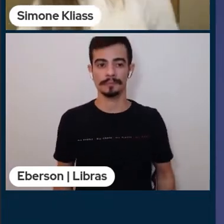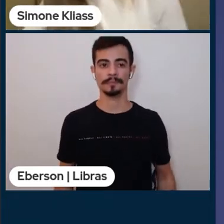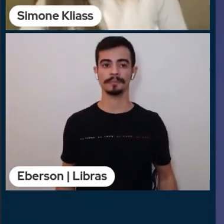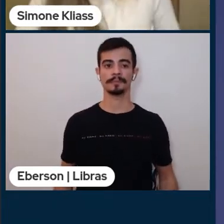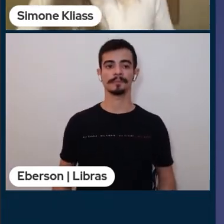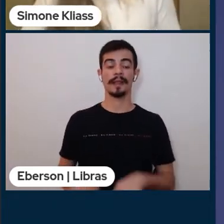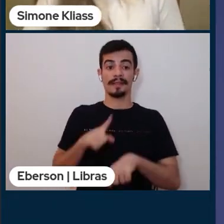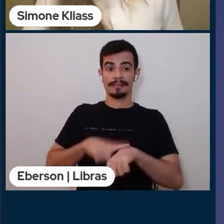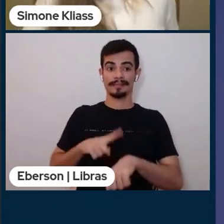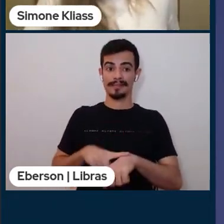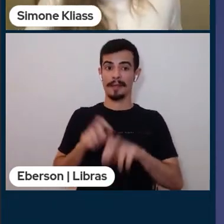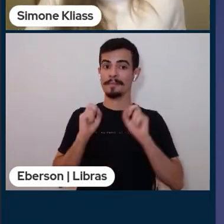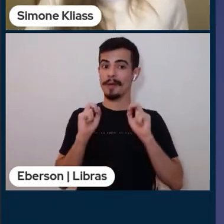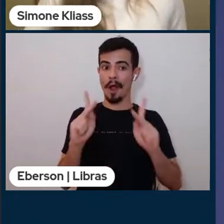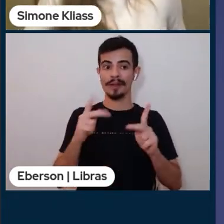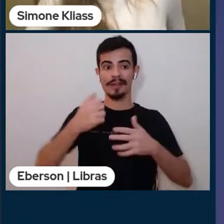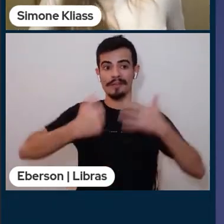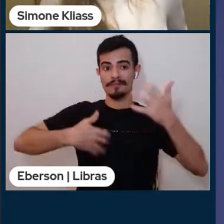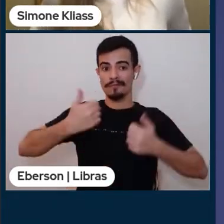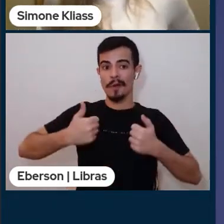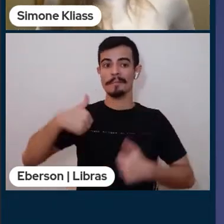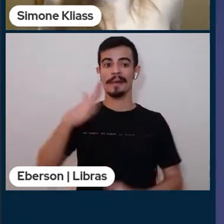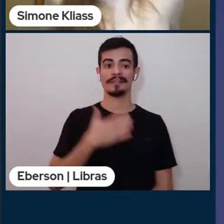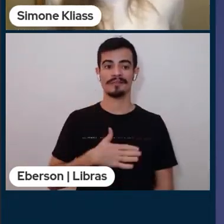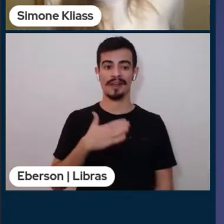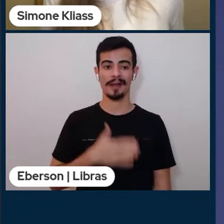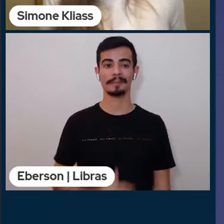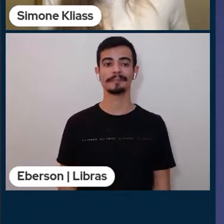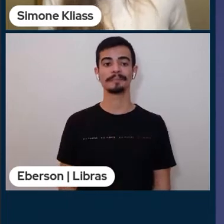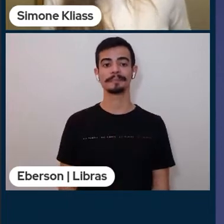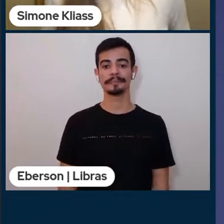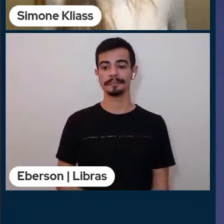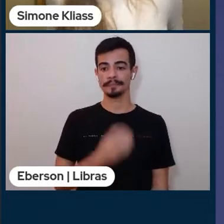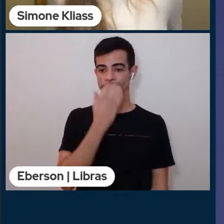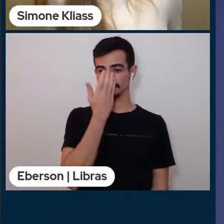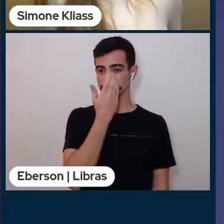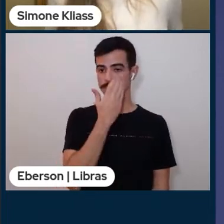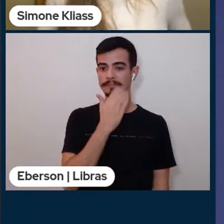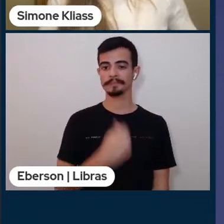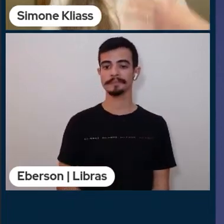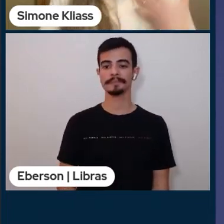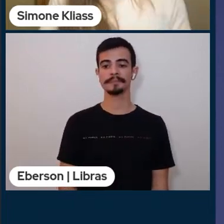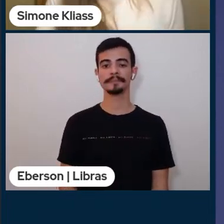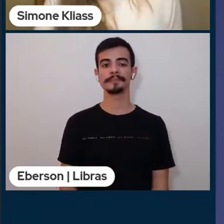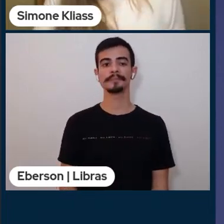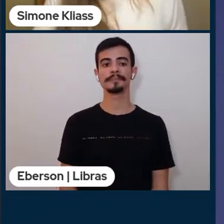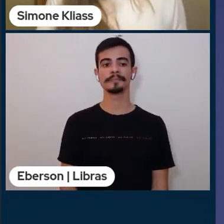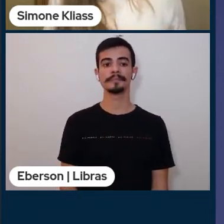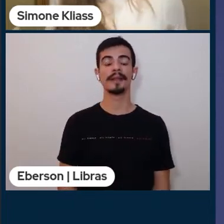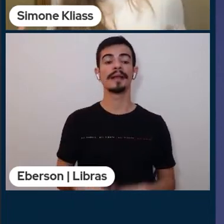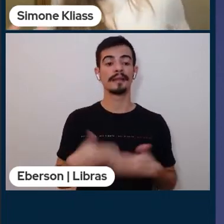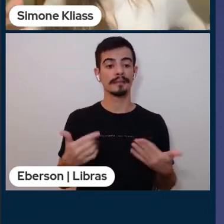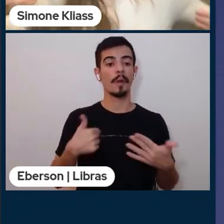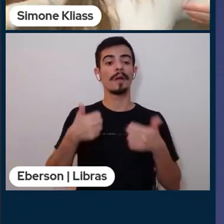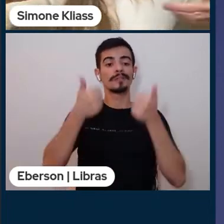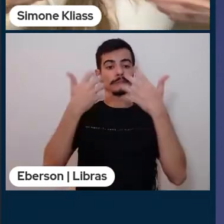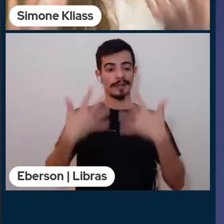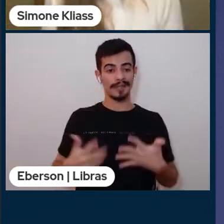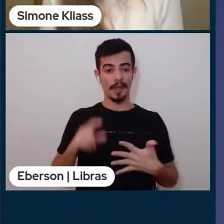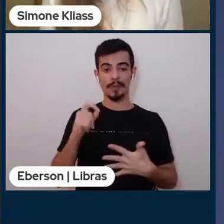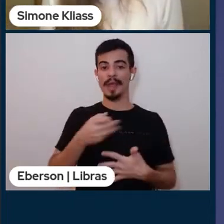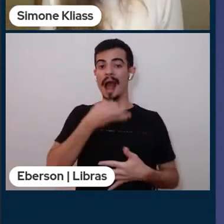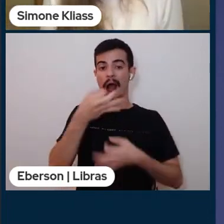Ah então tá vou falar com você mais devagarzinho então como eu comentei no início da apresentação áudio a voz são muito usados para aumentar essa